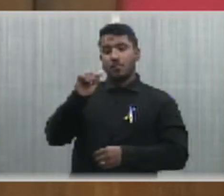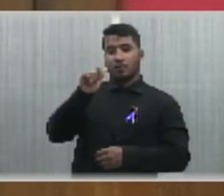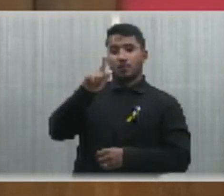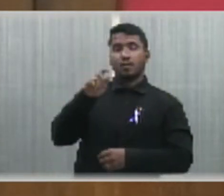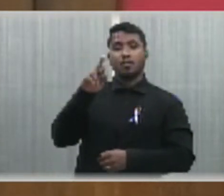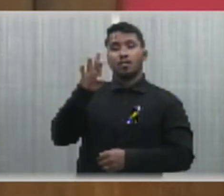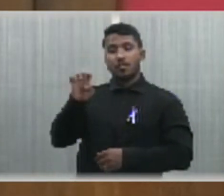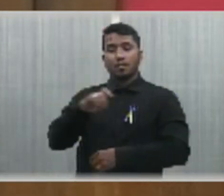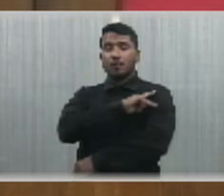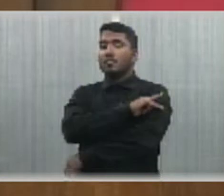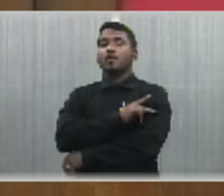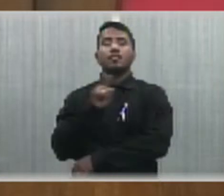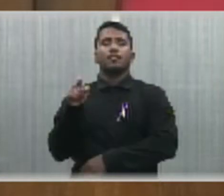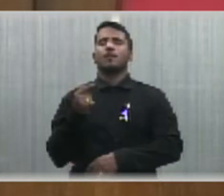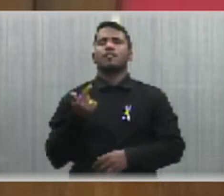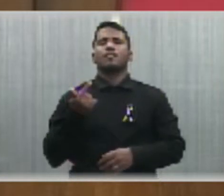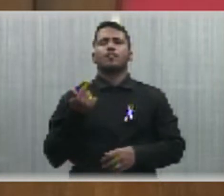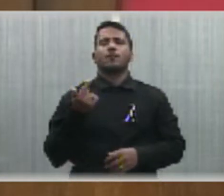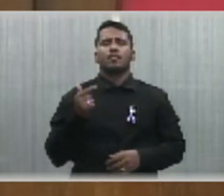contar